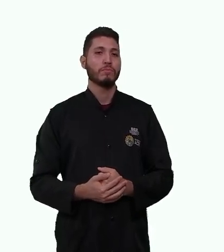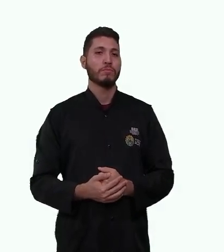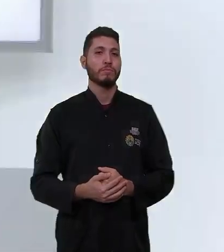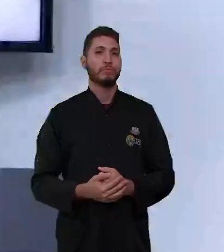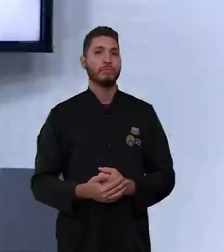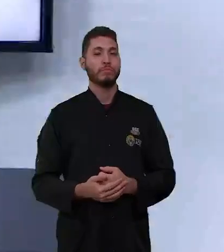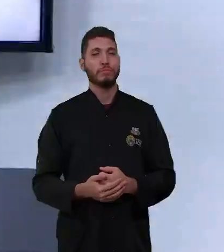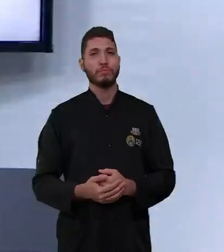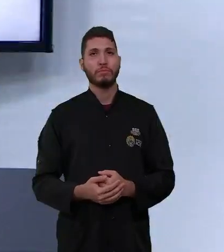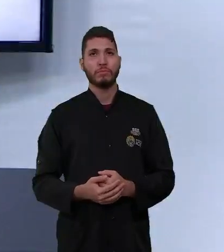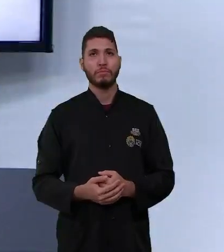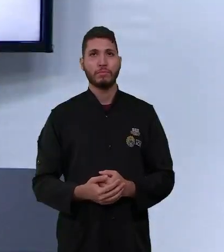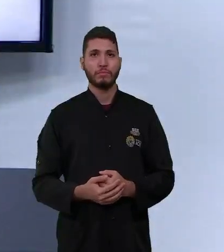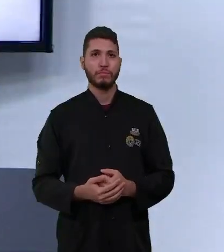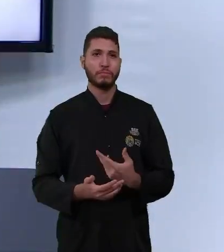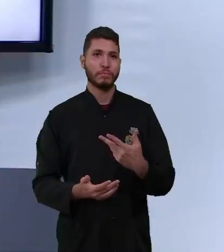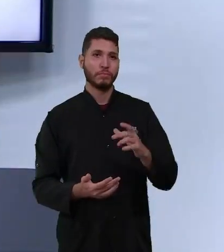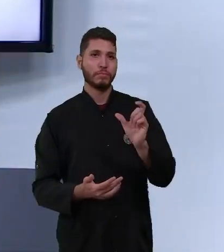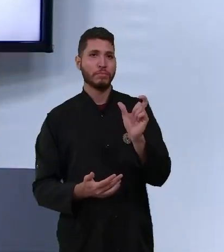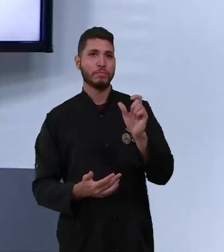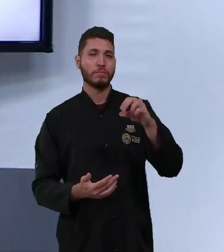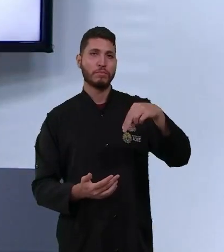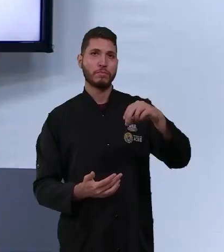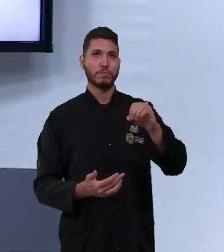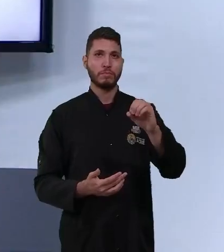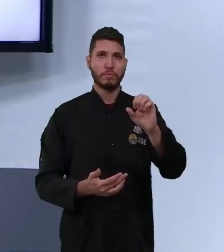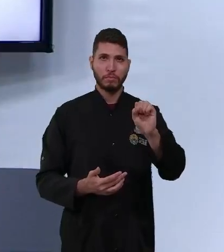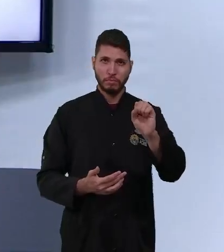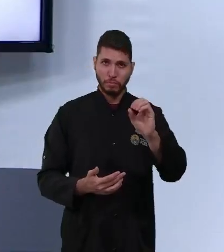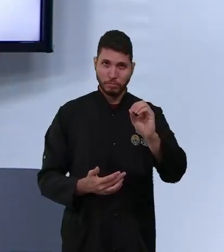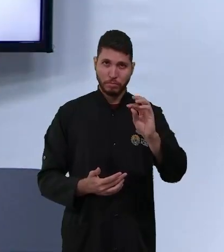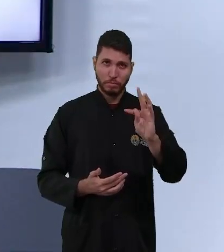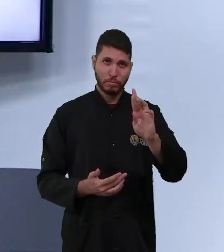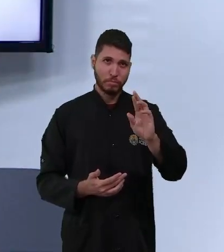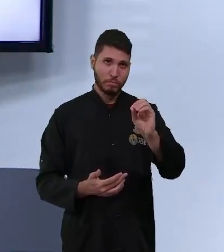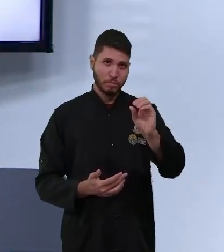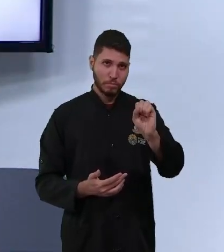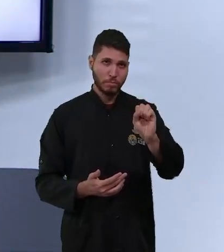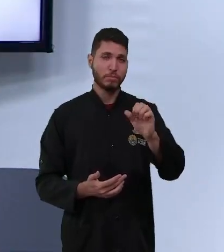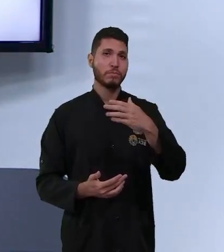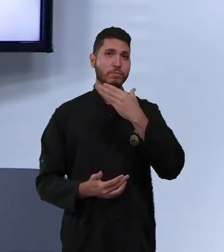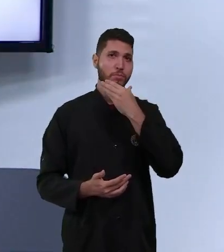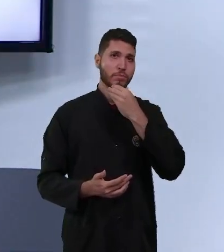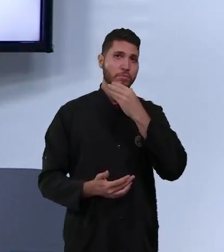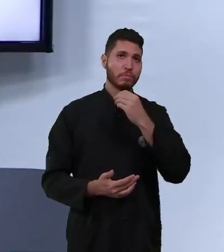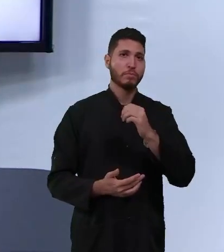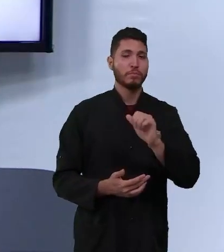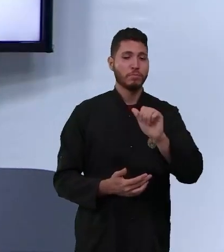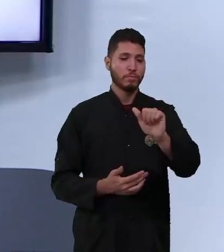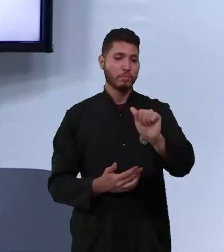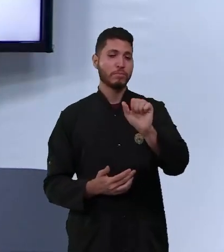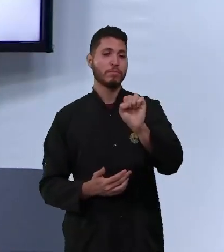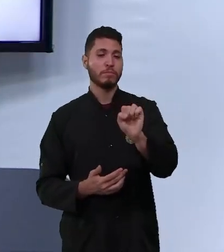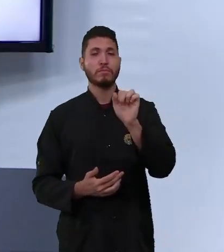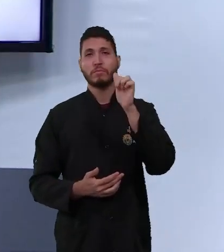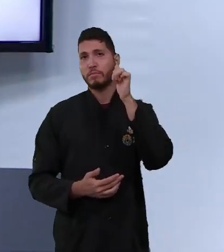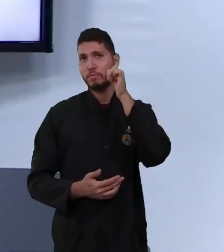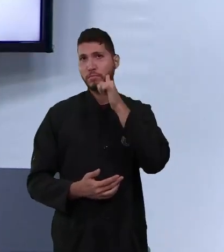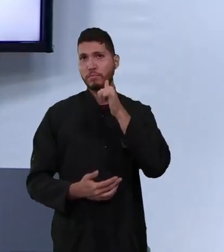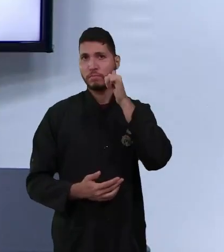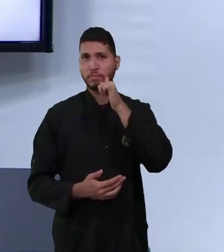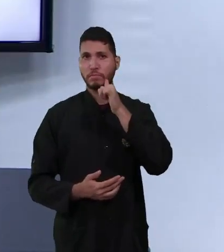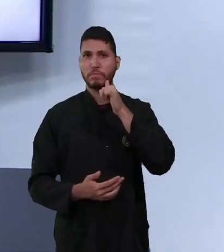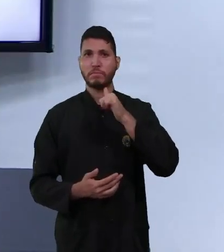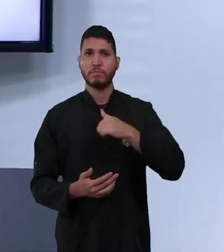vamos utilizar o pronome pessoal nosotros para o masculino, enquanto que nosotras para o